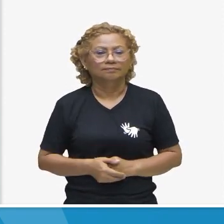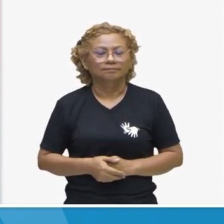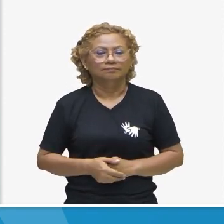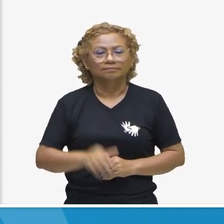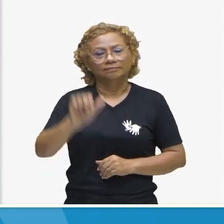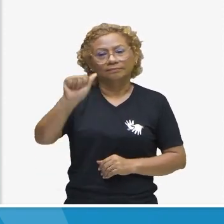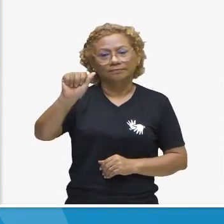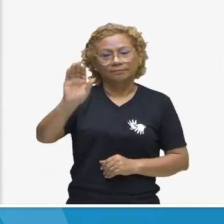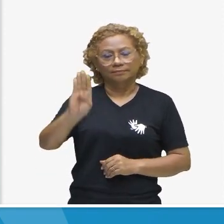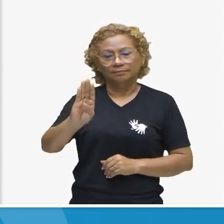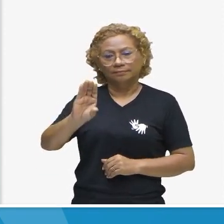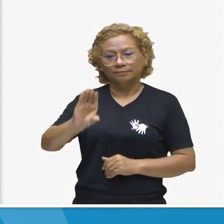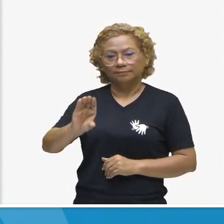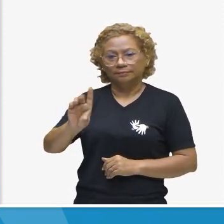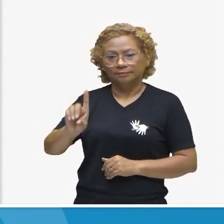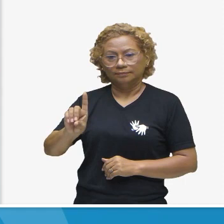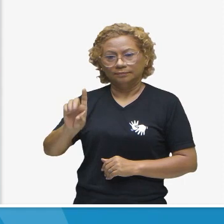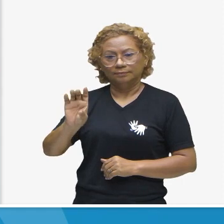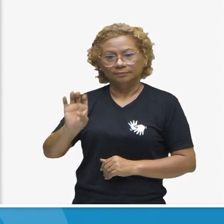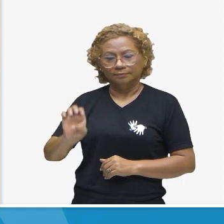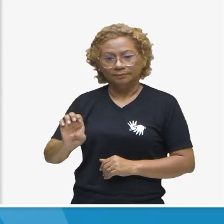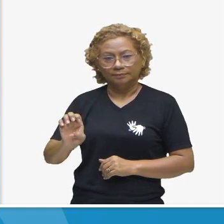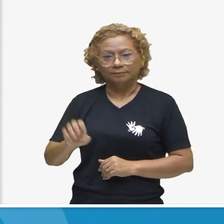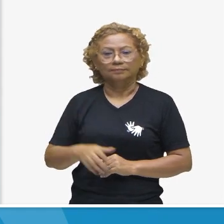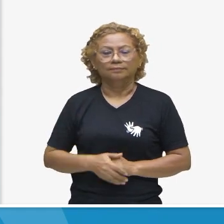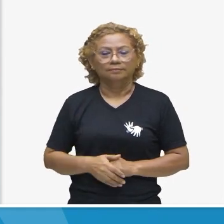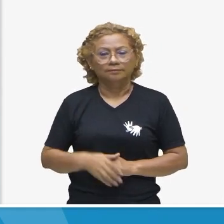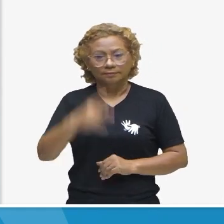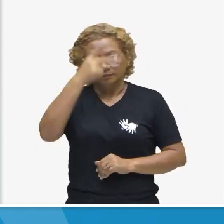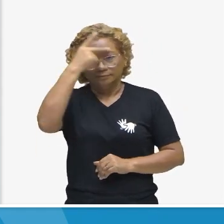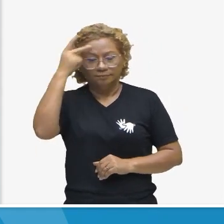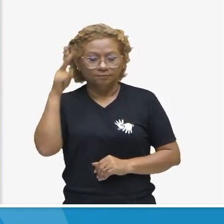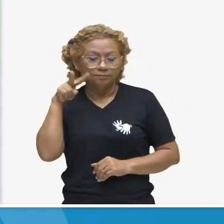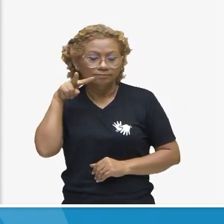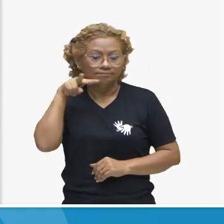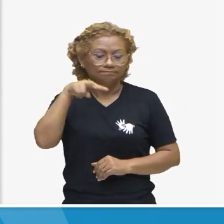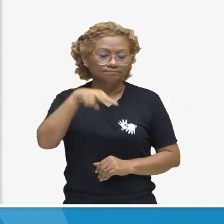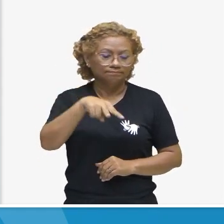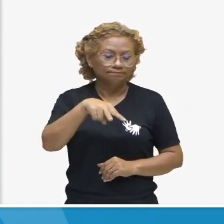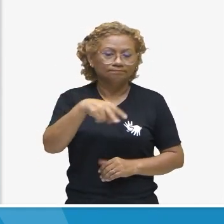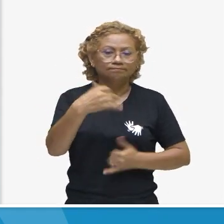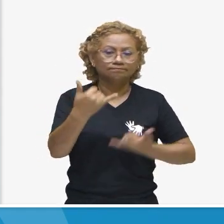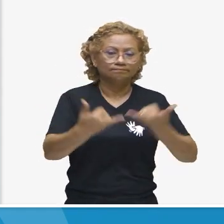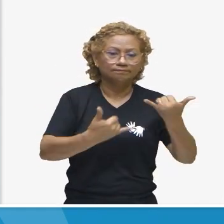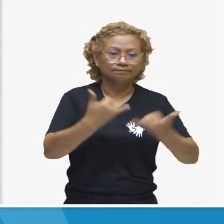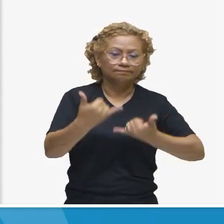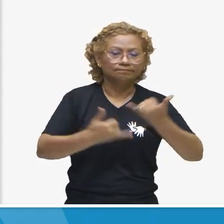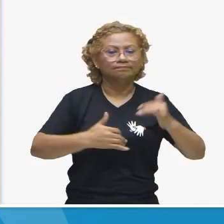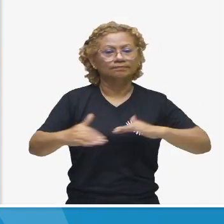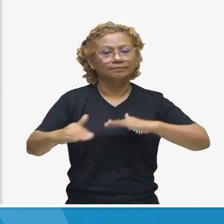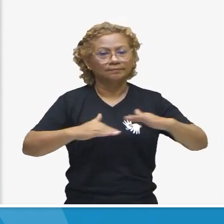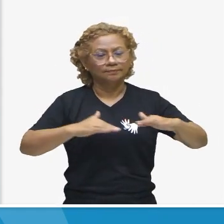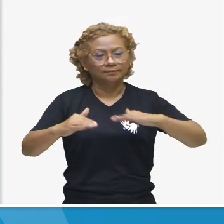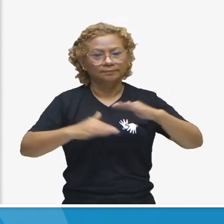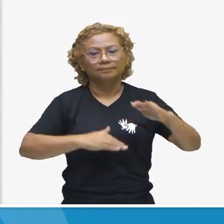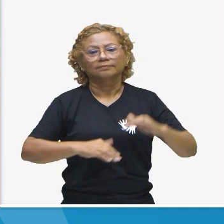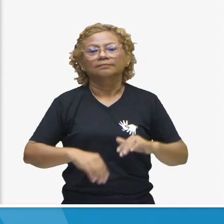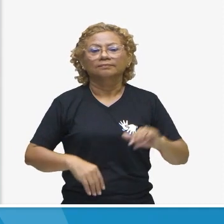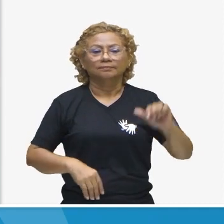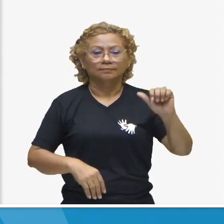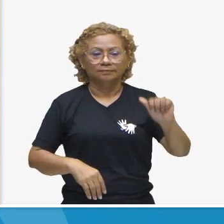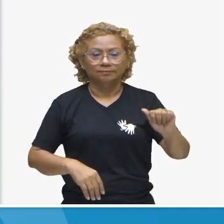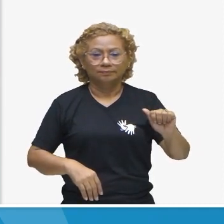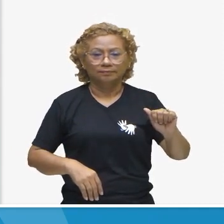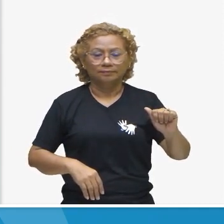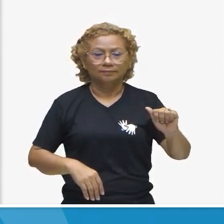ela vai ter quando ela observar esse movimento, essa projeção ortogonal?